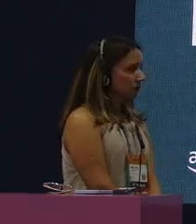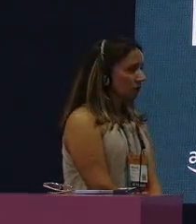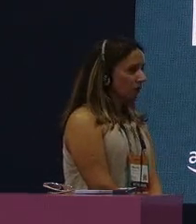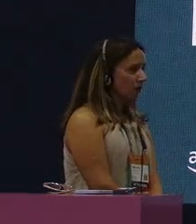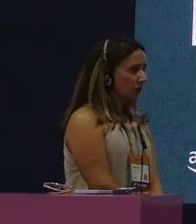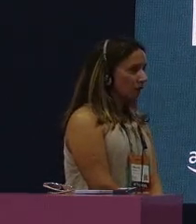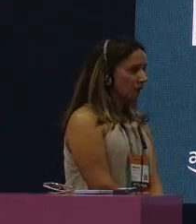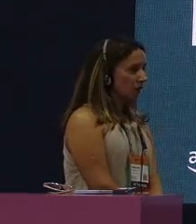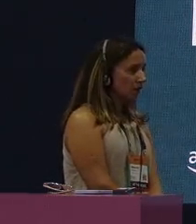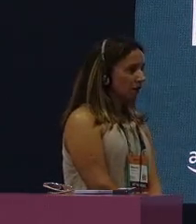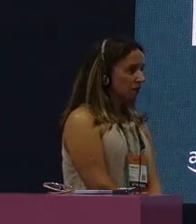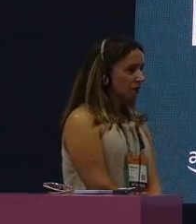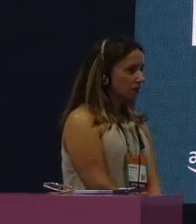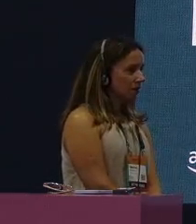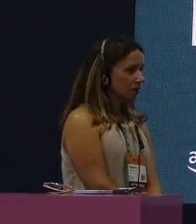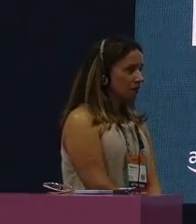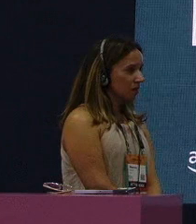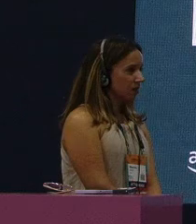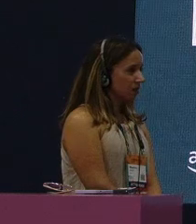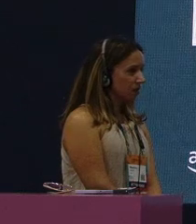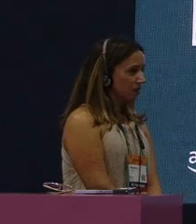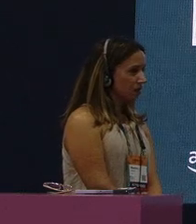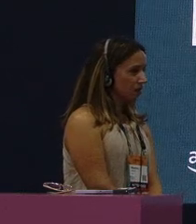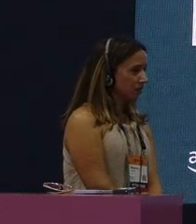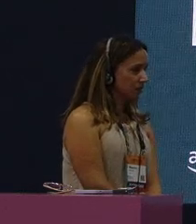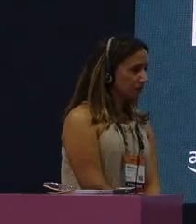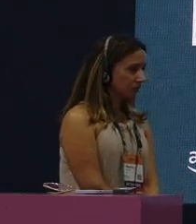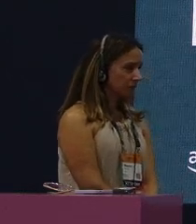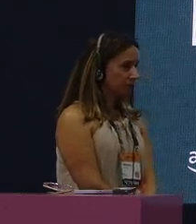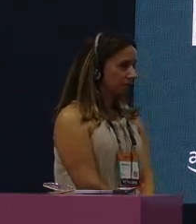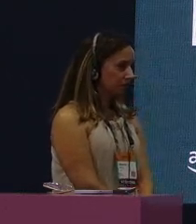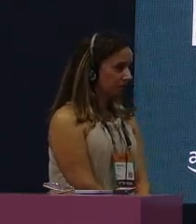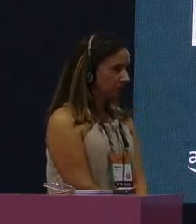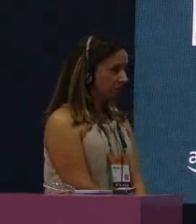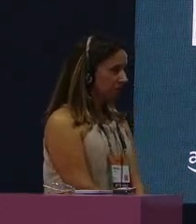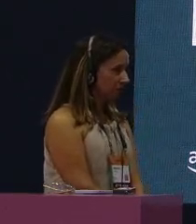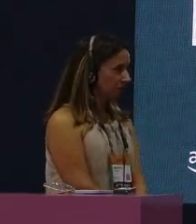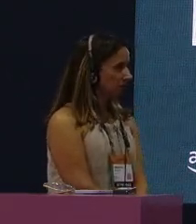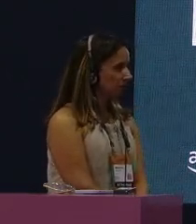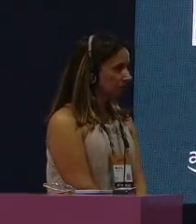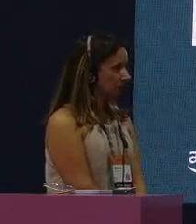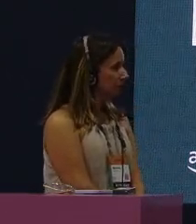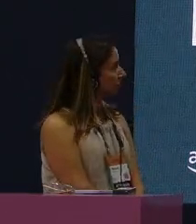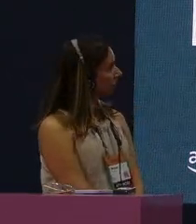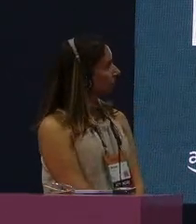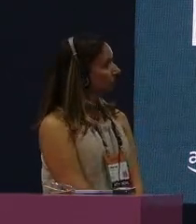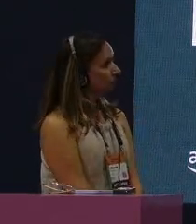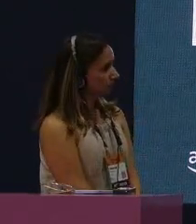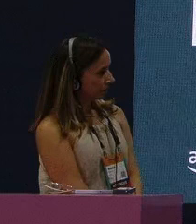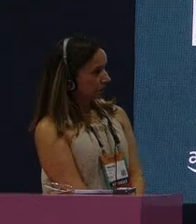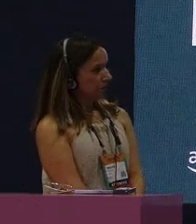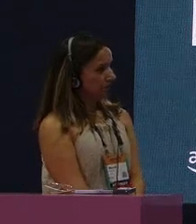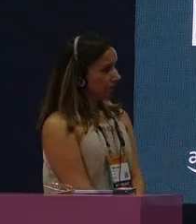várias interações, tem que fazer B2B com a gente. Então, a gente tem cada vez mais APIs para que essas empresas automatizem lá do lado deles